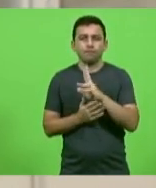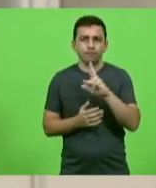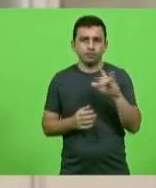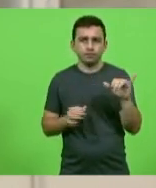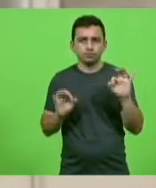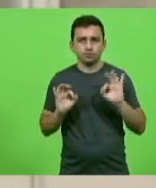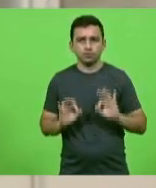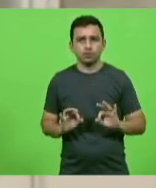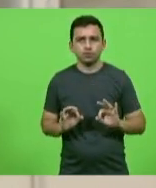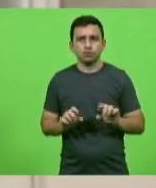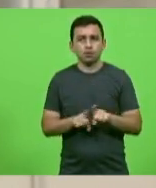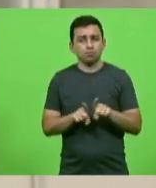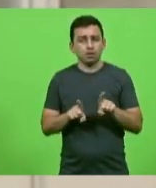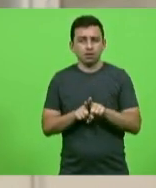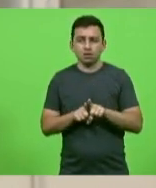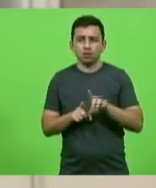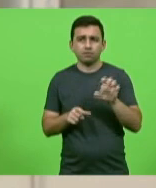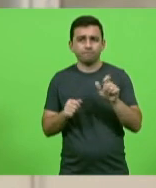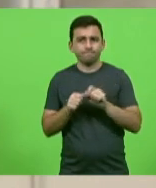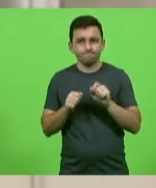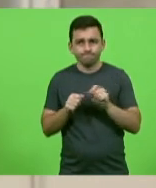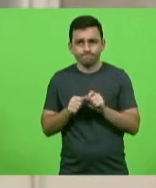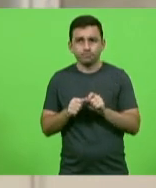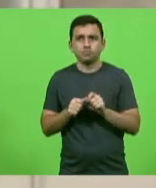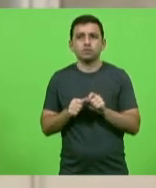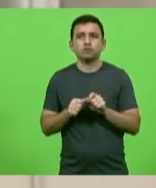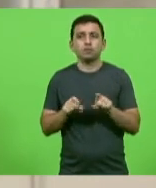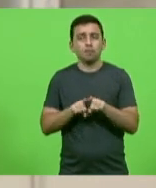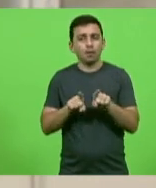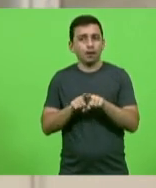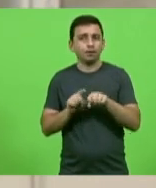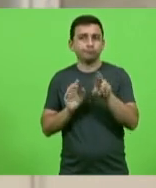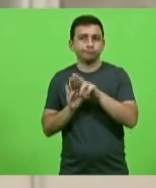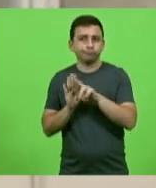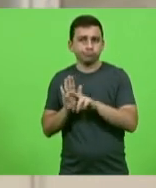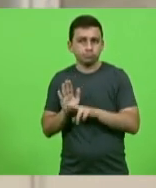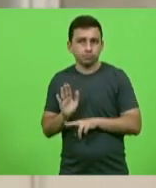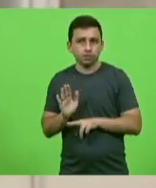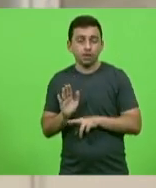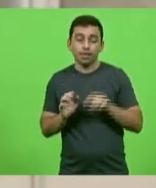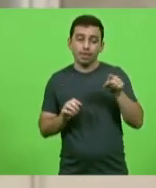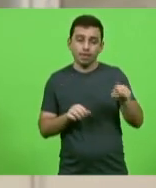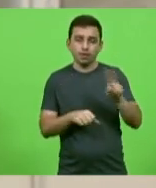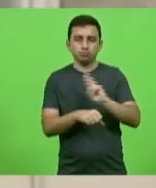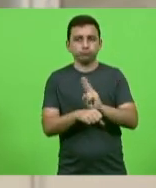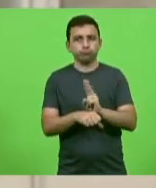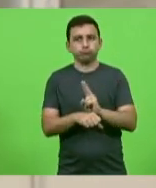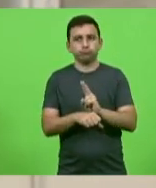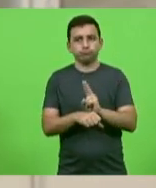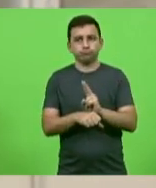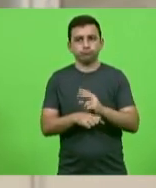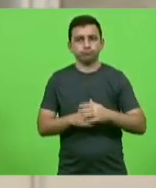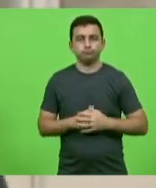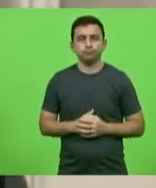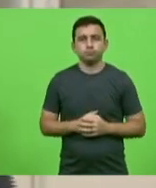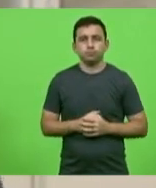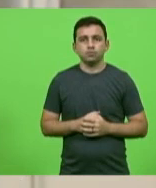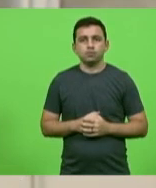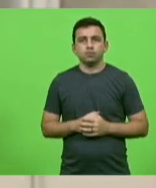da direção e execução das leis e atos normativos sobre a sua supervisão imediata